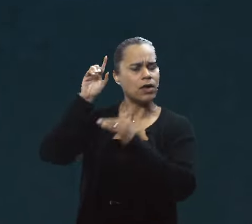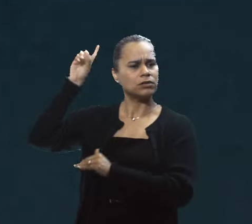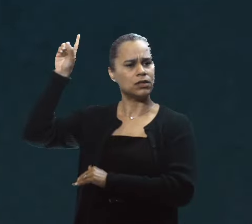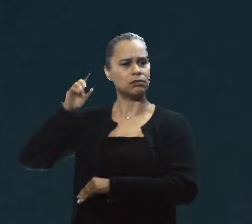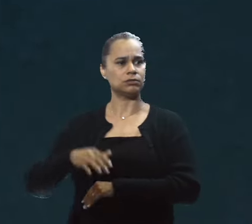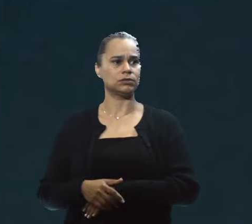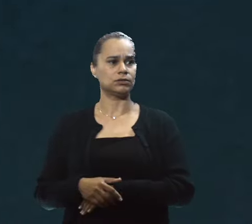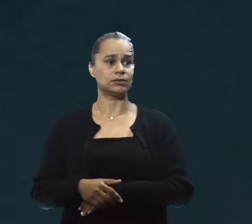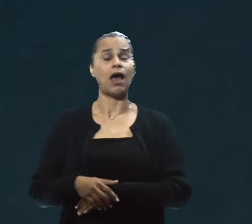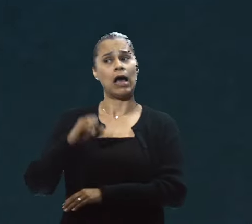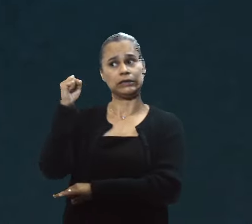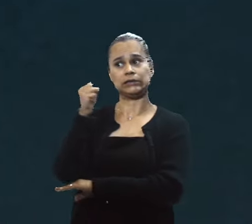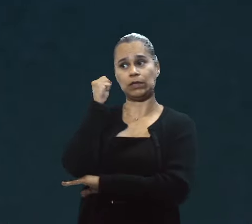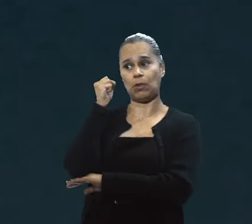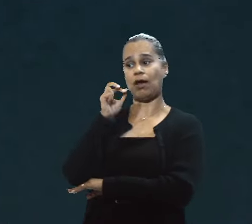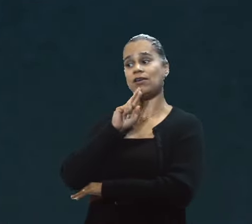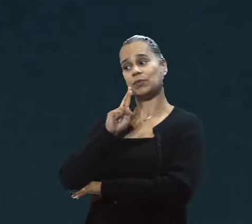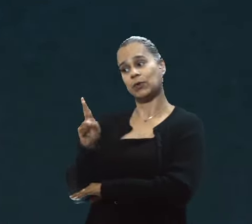assim,